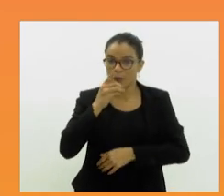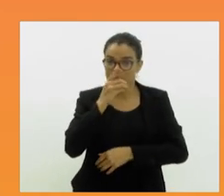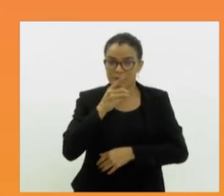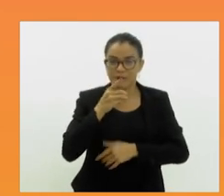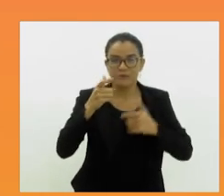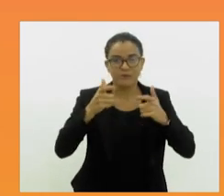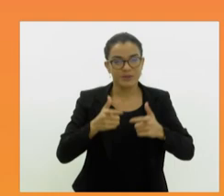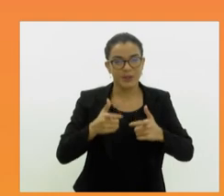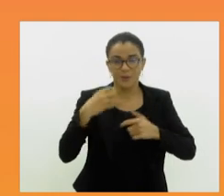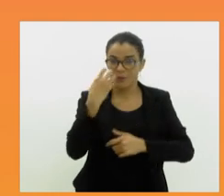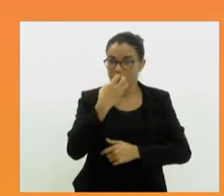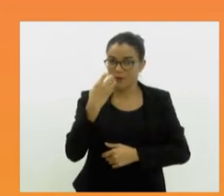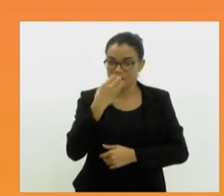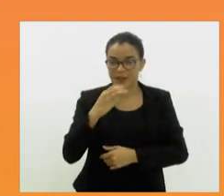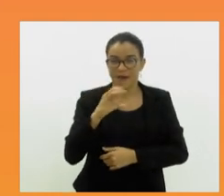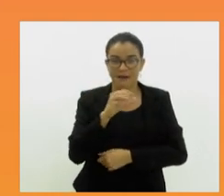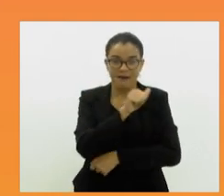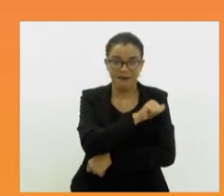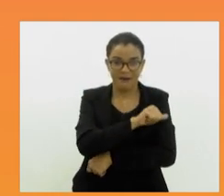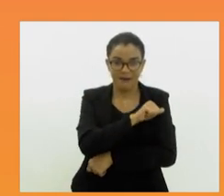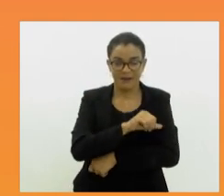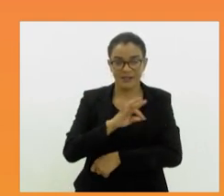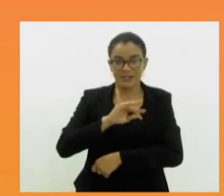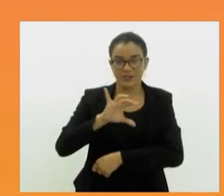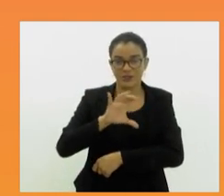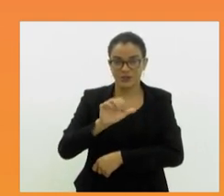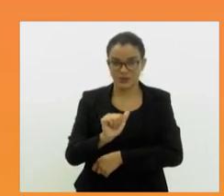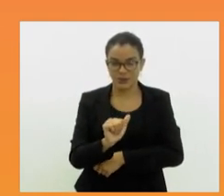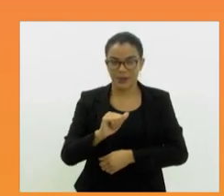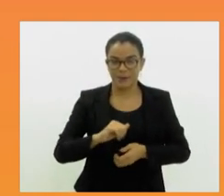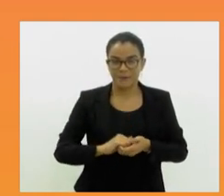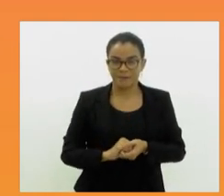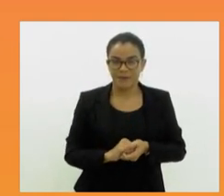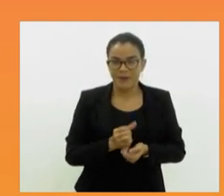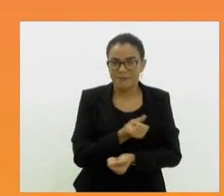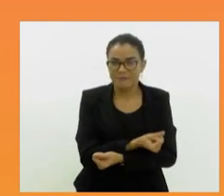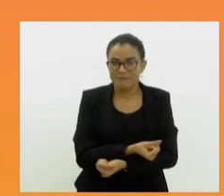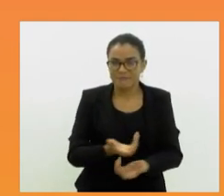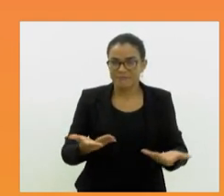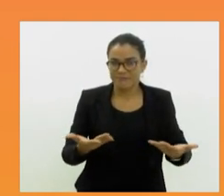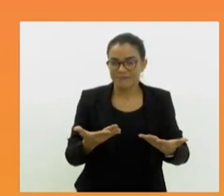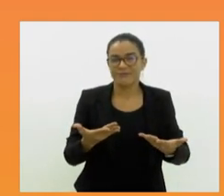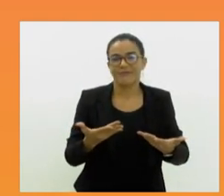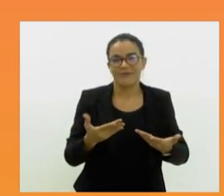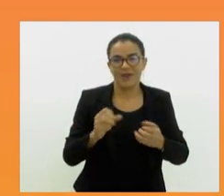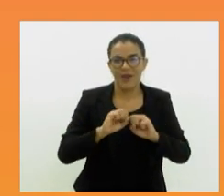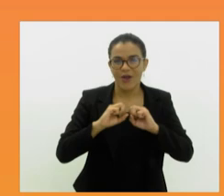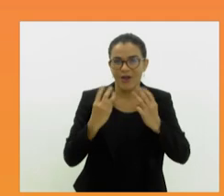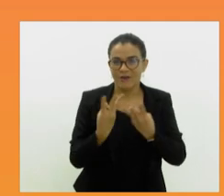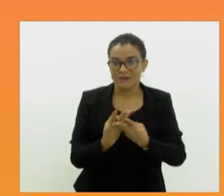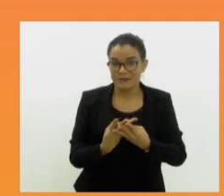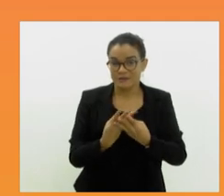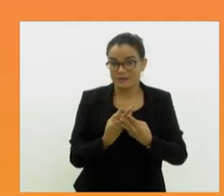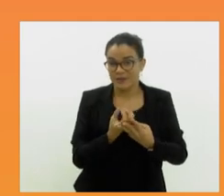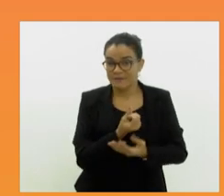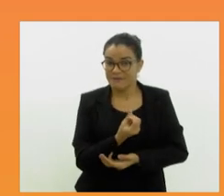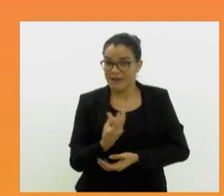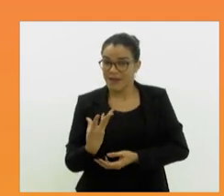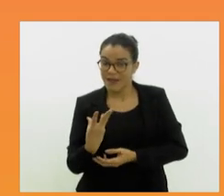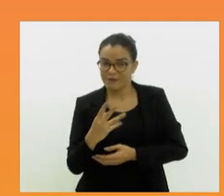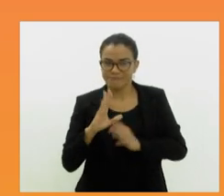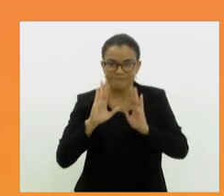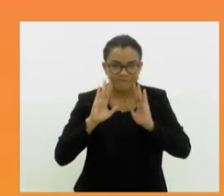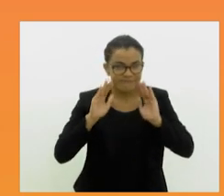de Música Carioca Arthur da Távola, na Tijuca, na Zona Norte. Serão oferecidas diversas oficinas, algumas delas